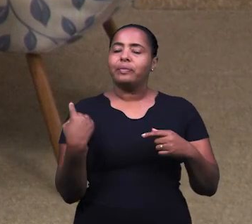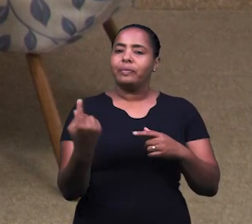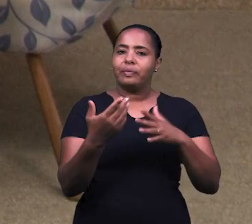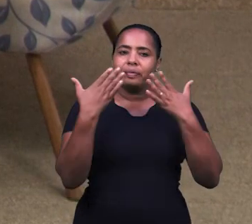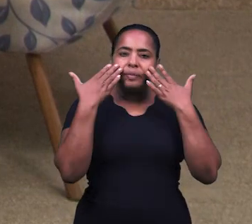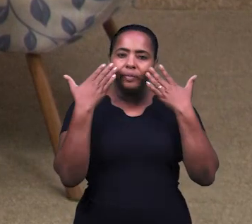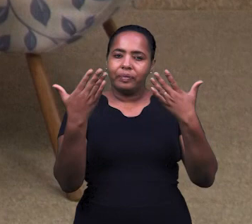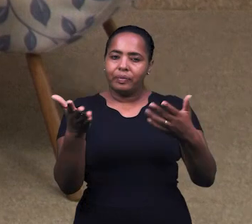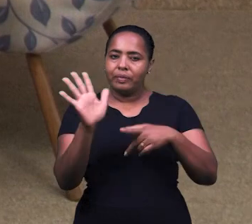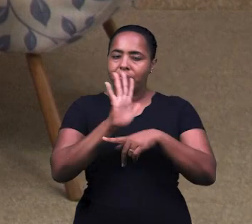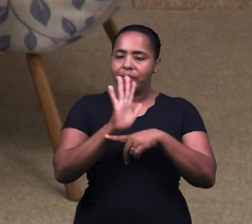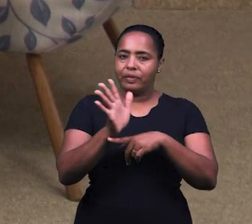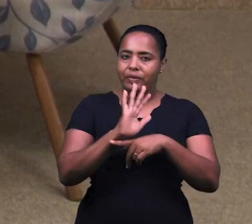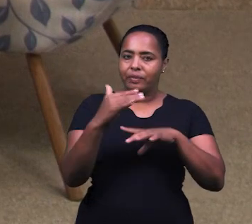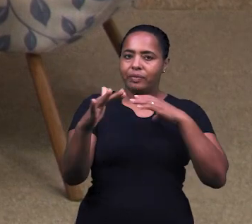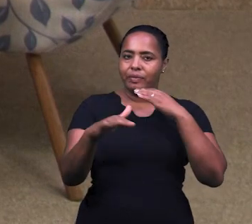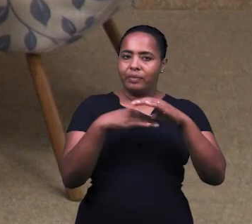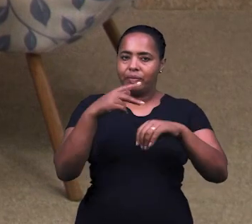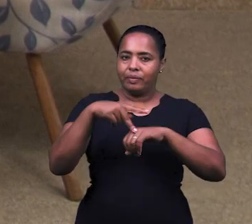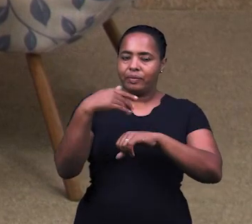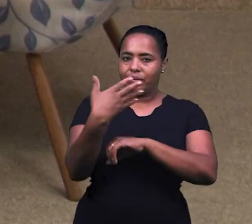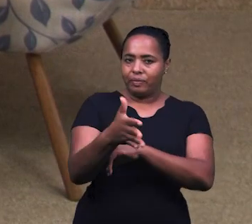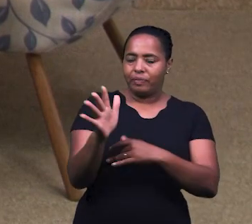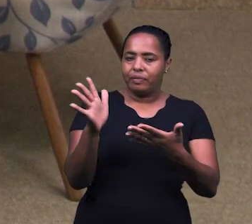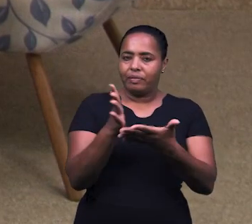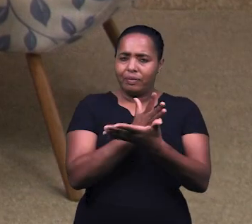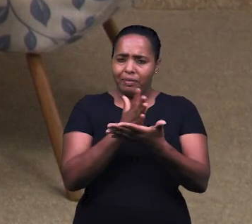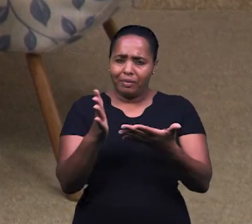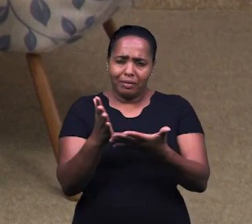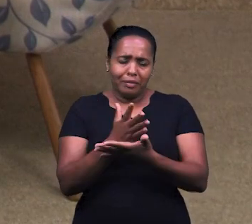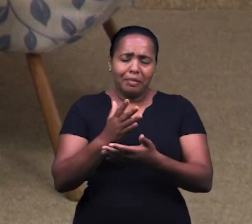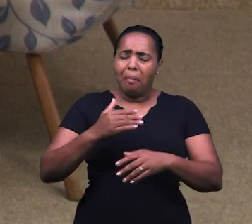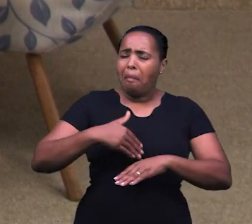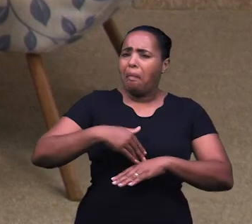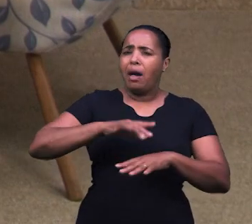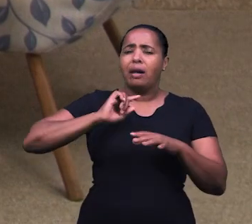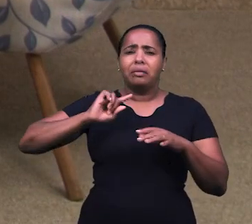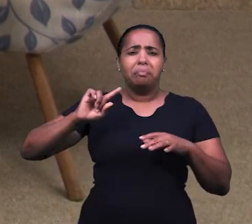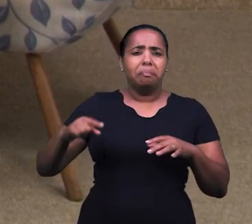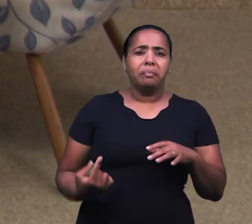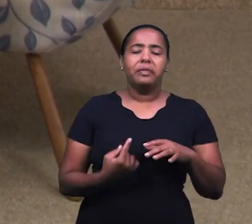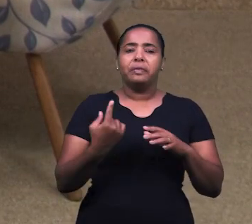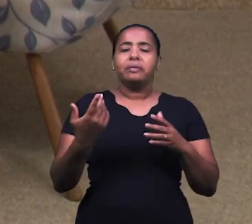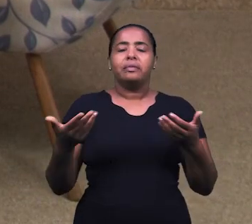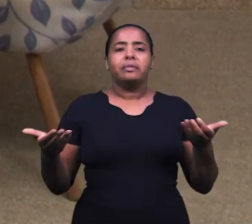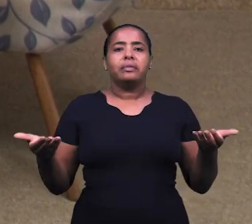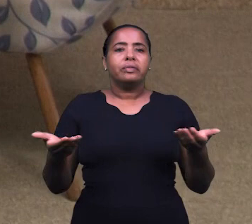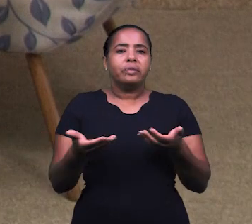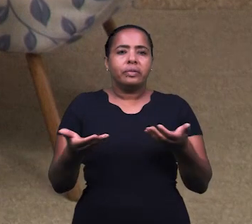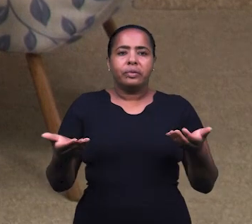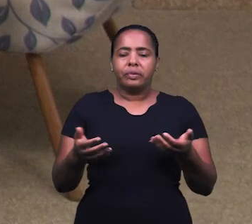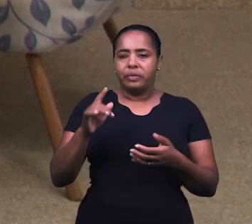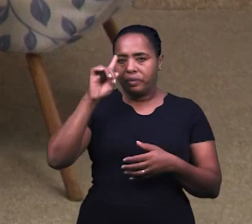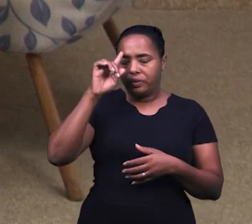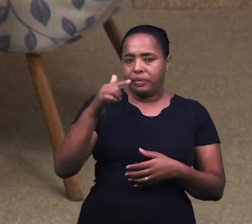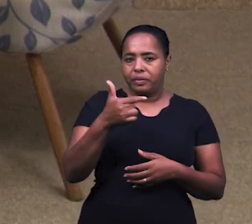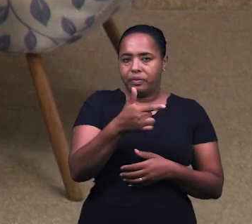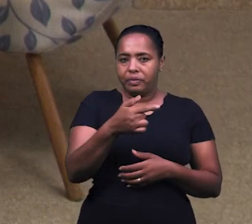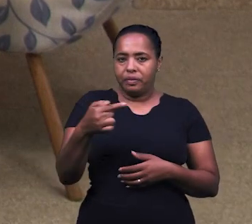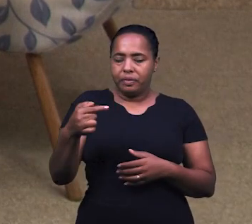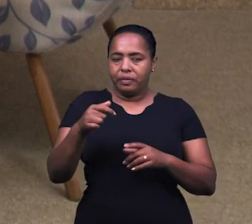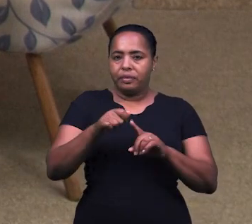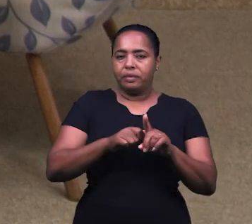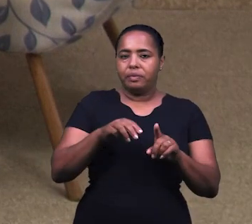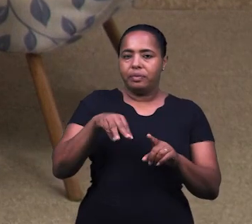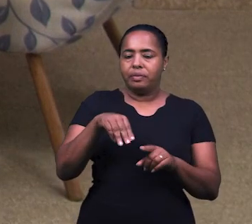onde apresentamos os vídeos recebidos do exterior, alguns deles, porque são mais de 1000 vídeos, e hoje, então, dia